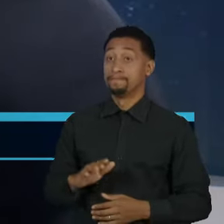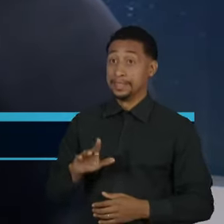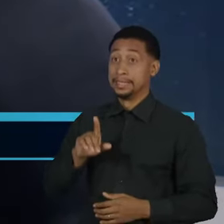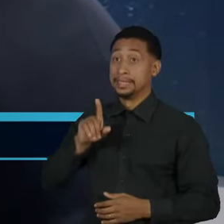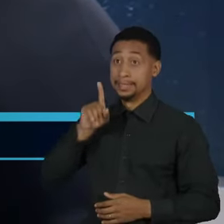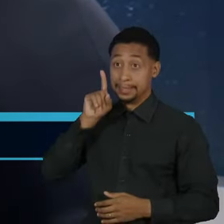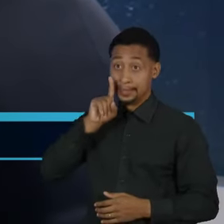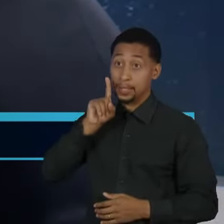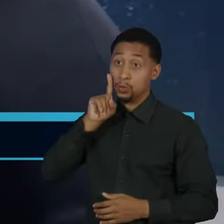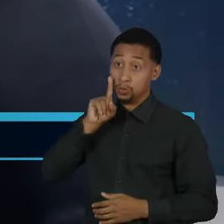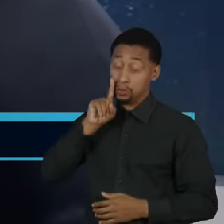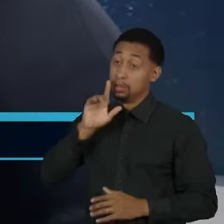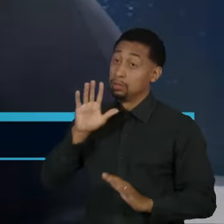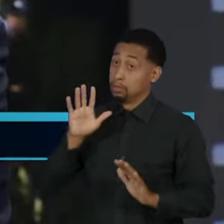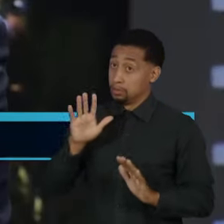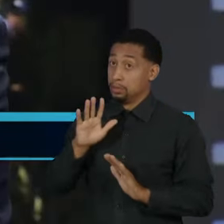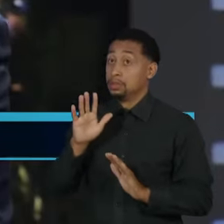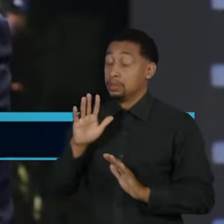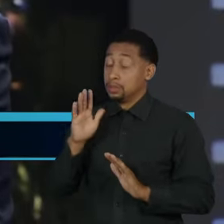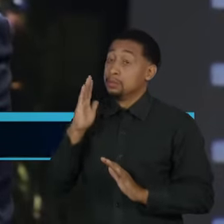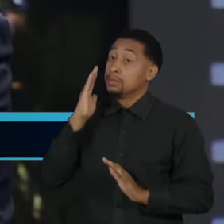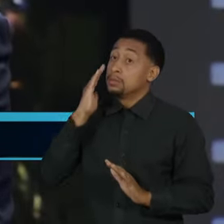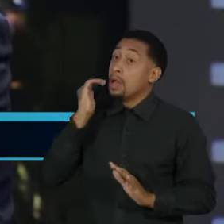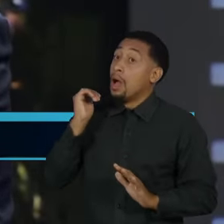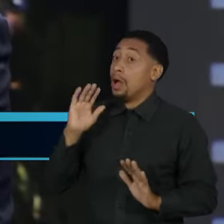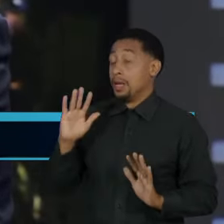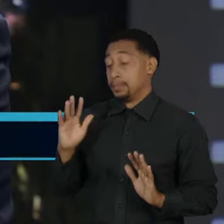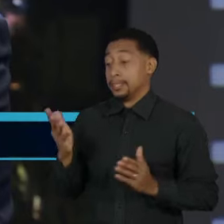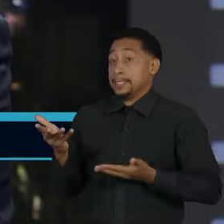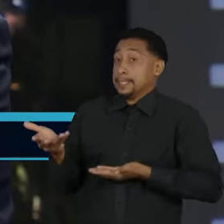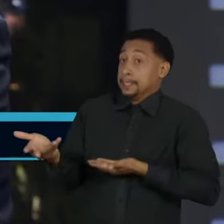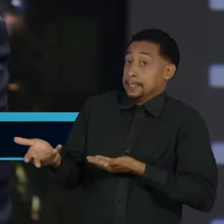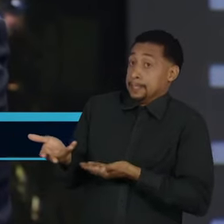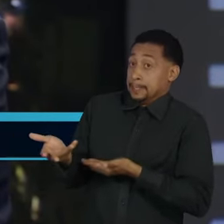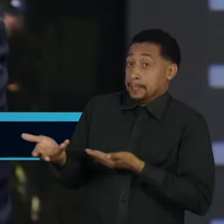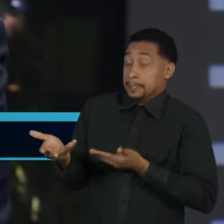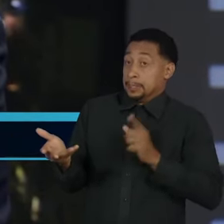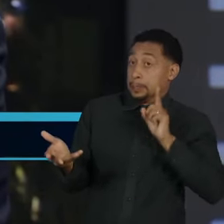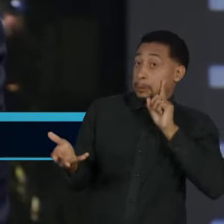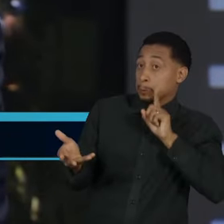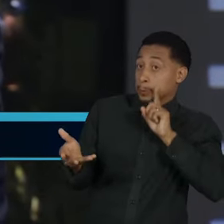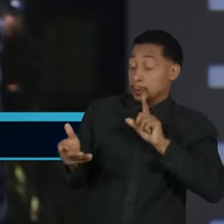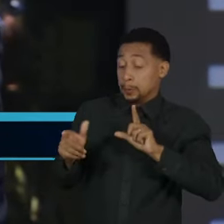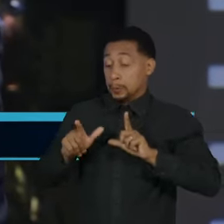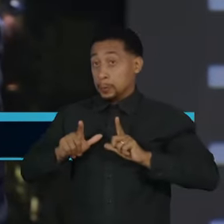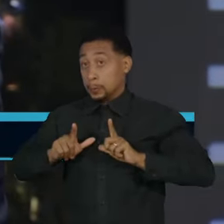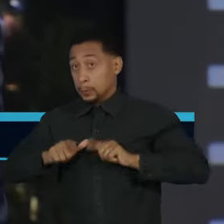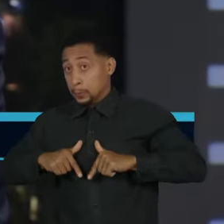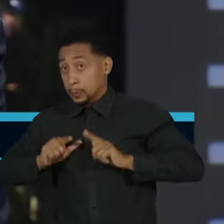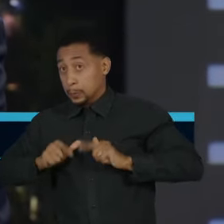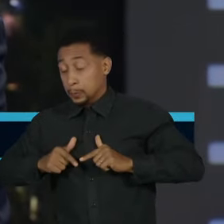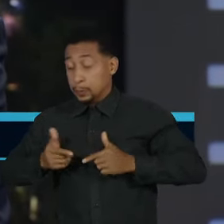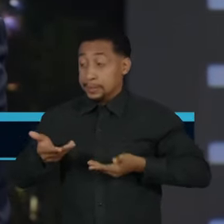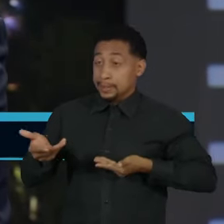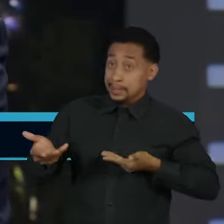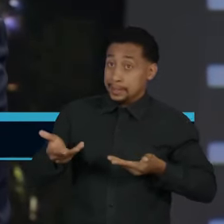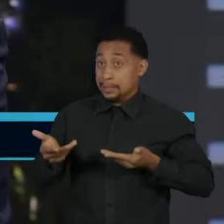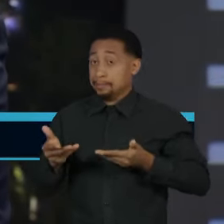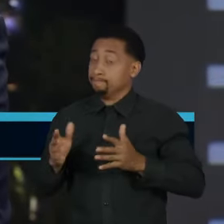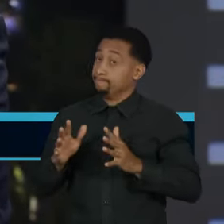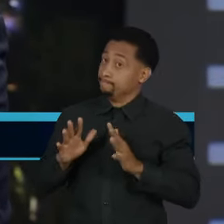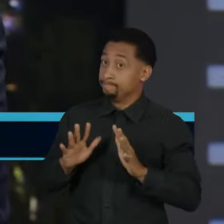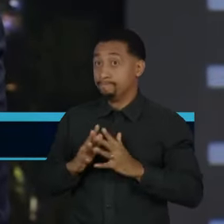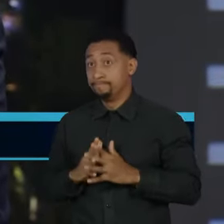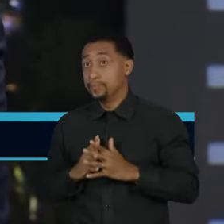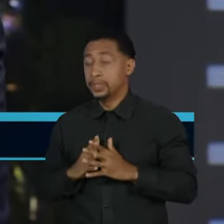essa relação Israel-Estados Unidos é umbilical, quer dizer, não se desmancha assim tão facilmente, não é? E sabem também